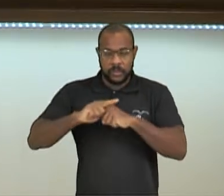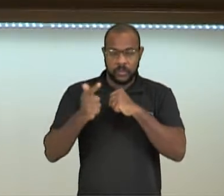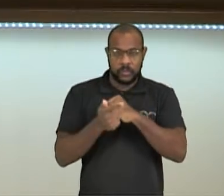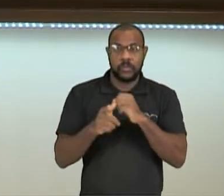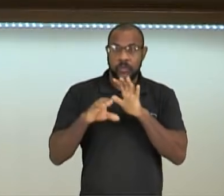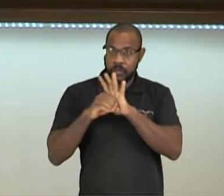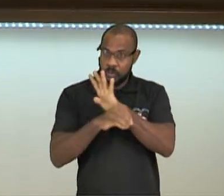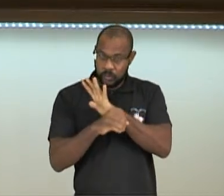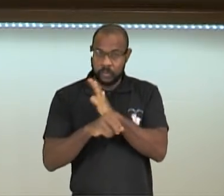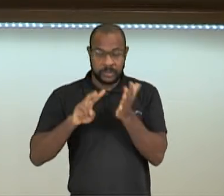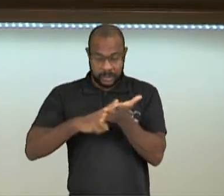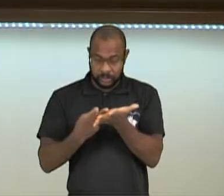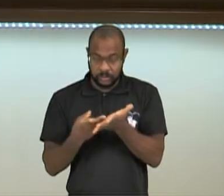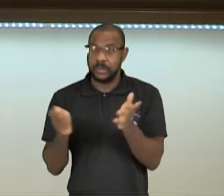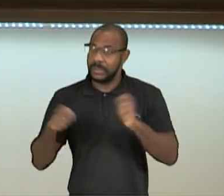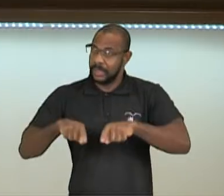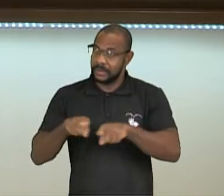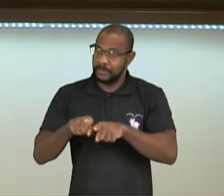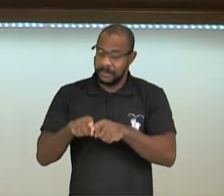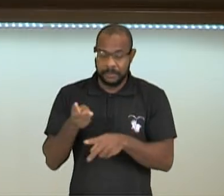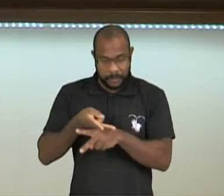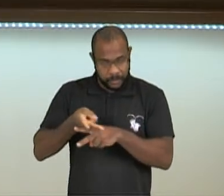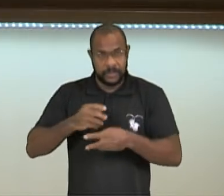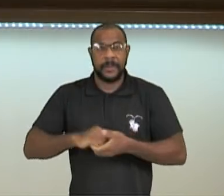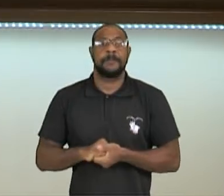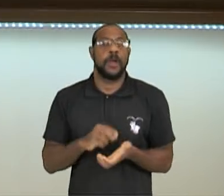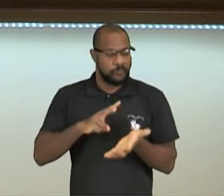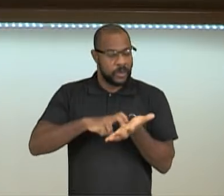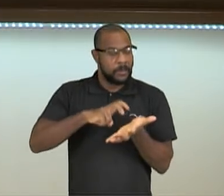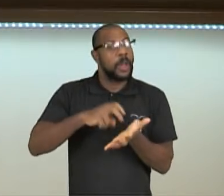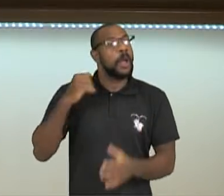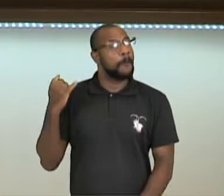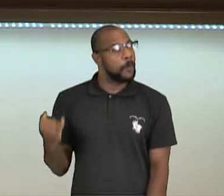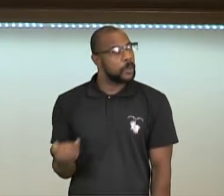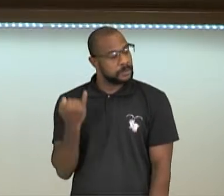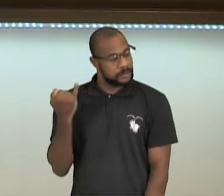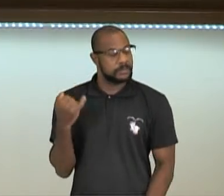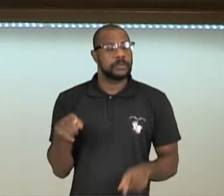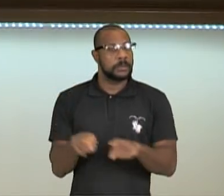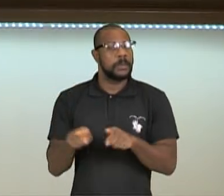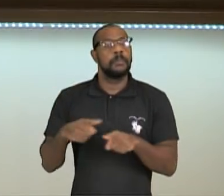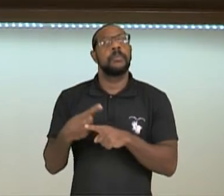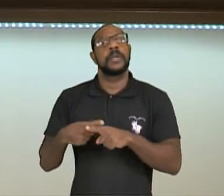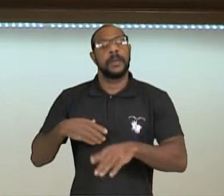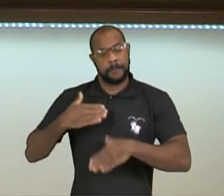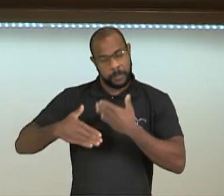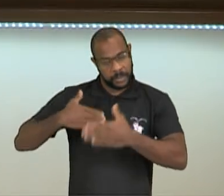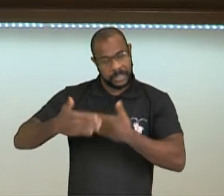não deixa de fazer a sua lista, tá? O vocabulário é muito importante para o teu processo de